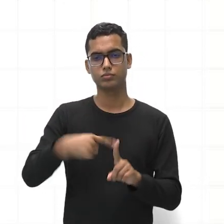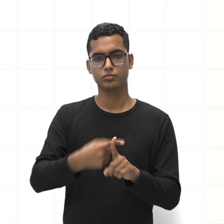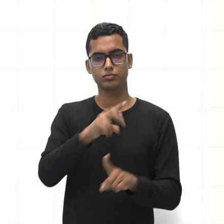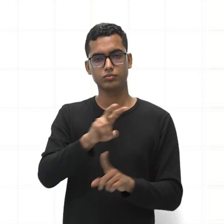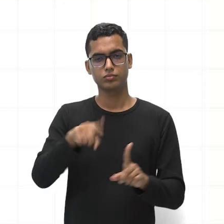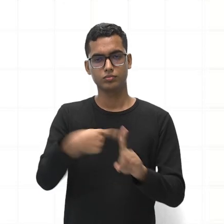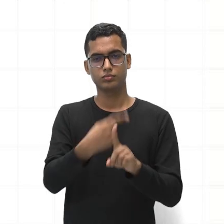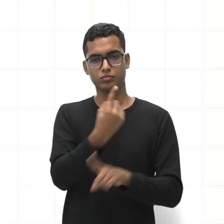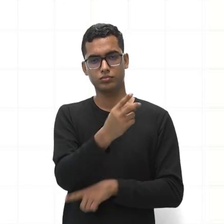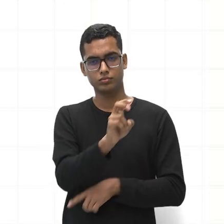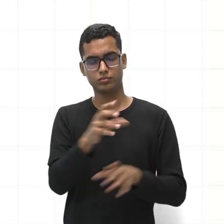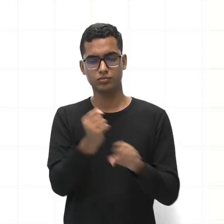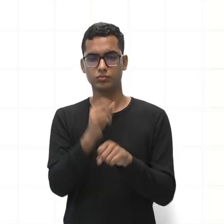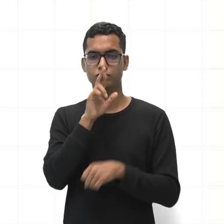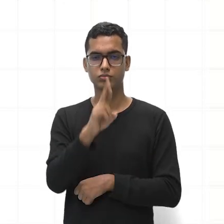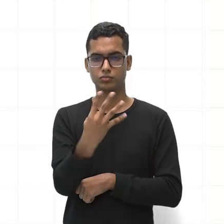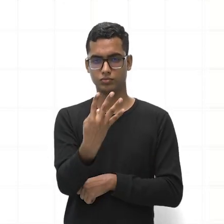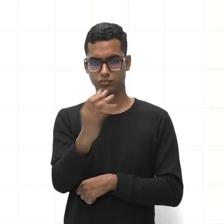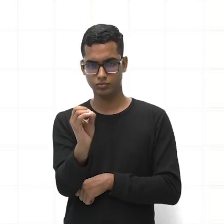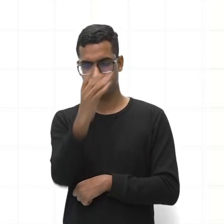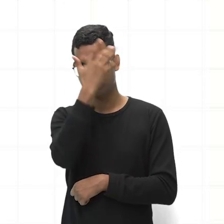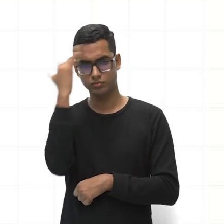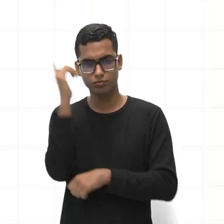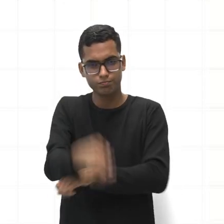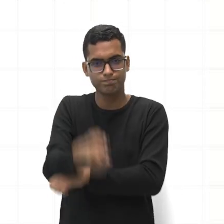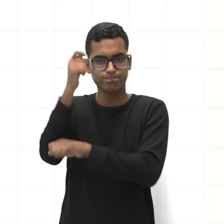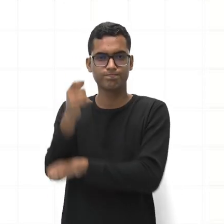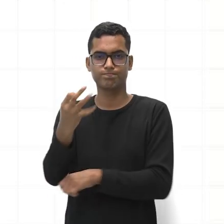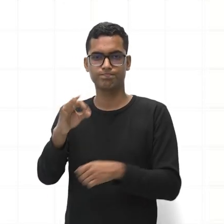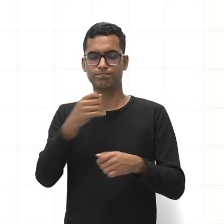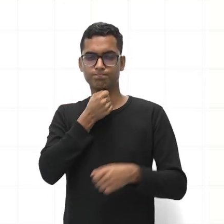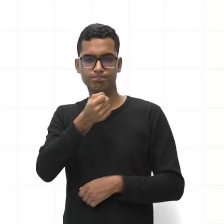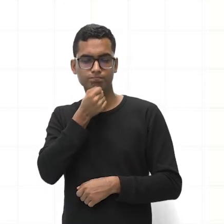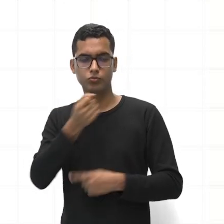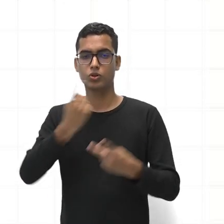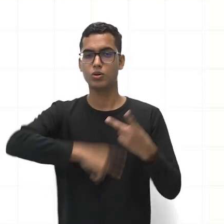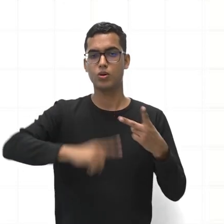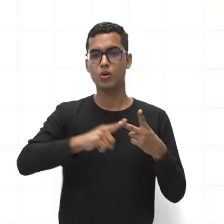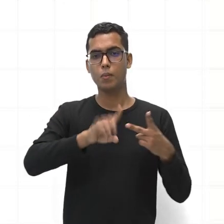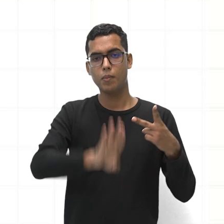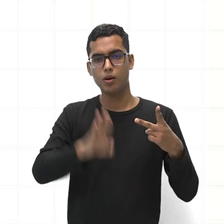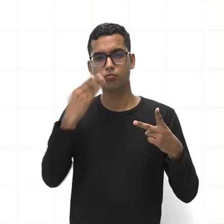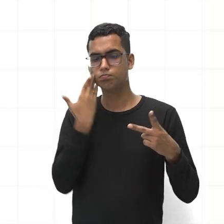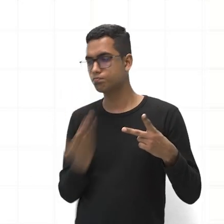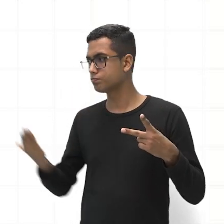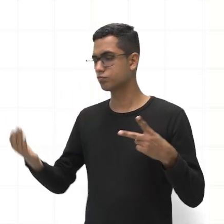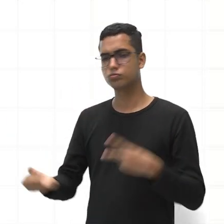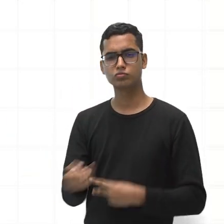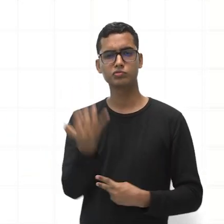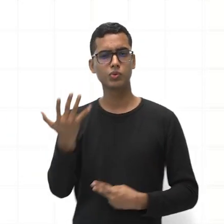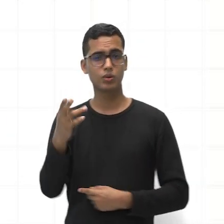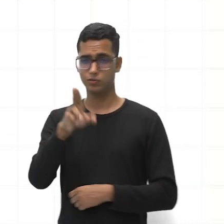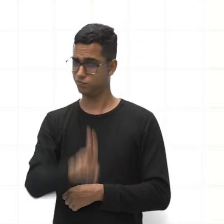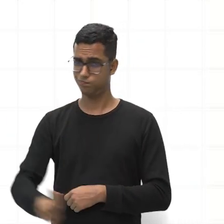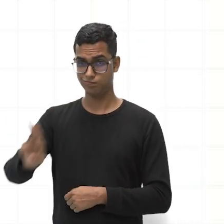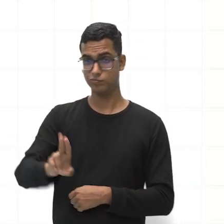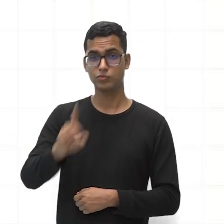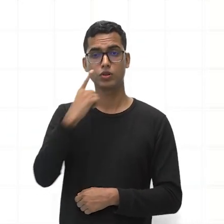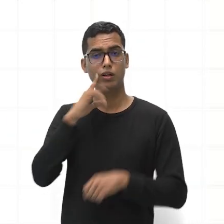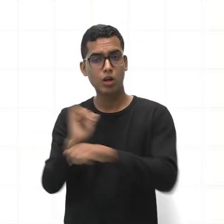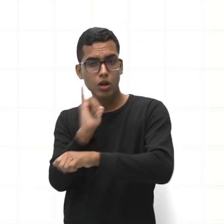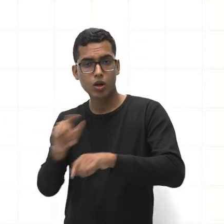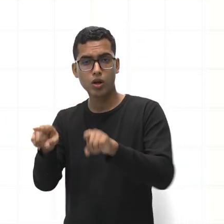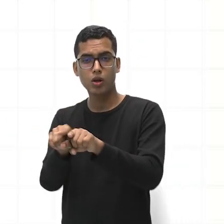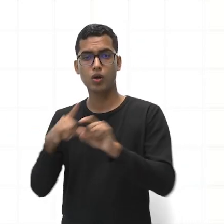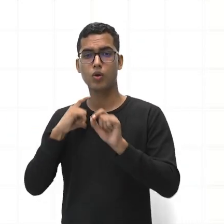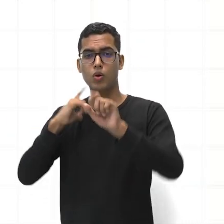quantos pescadores? Né? 40 pescadores. E na segunda, né, quantos pescadores não utilizam a técnica de tarrafa e malhadeira?